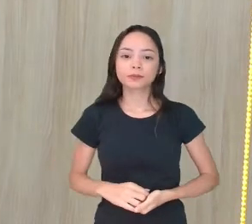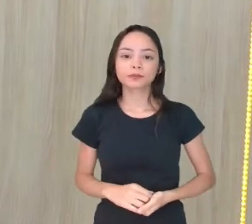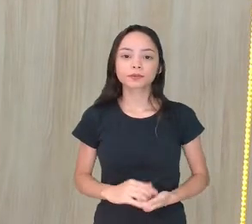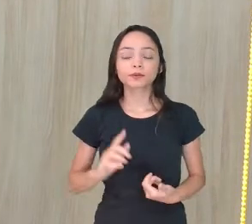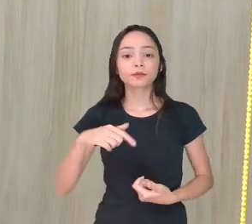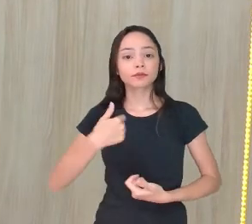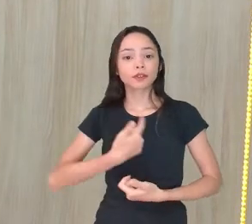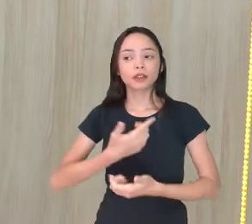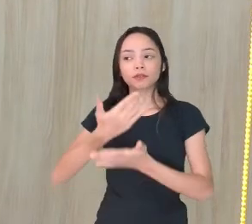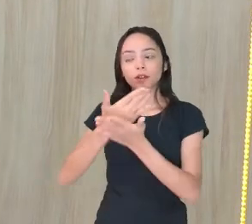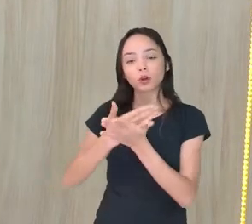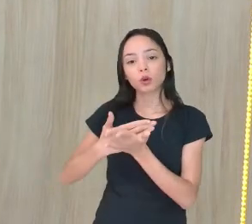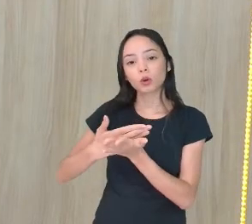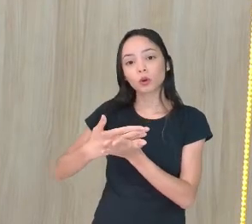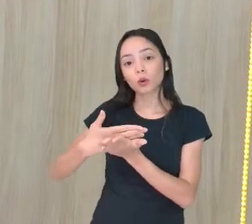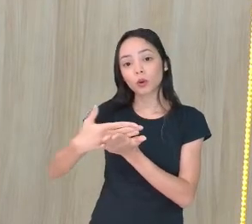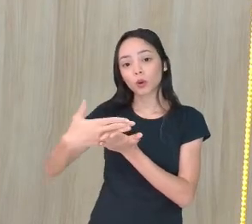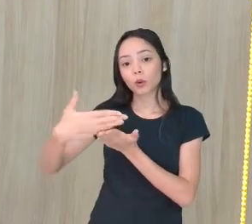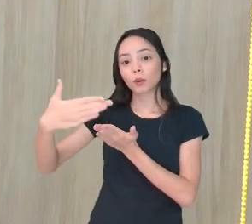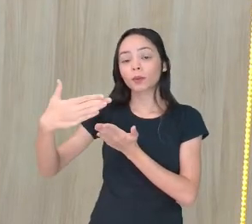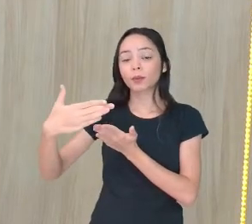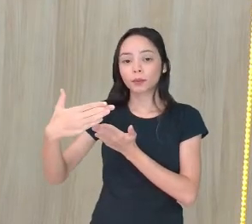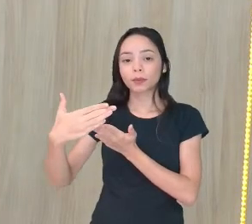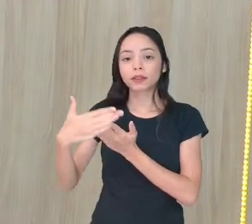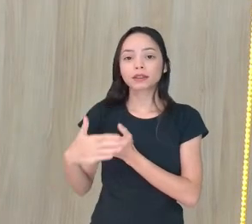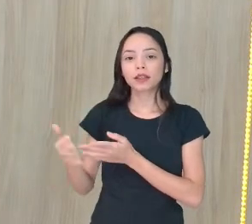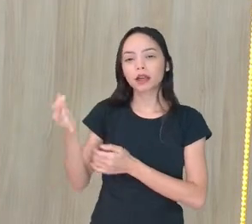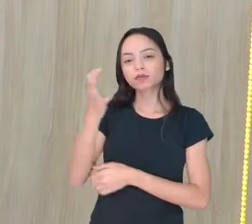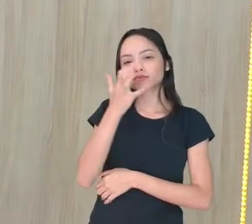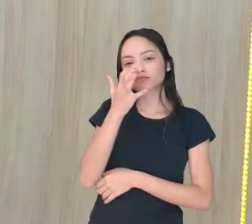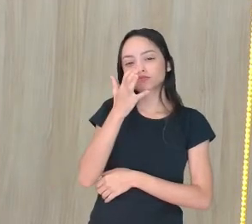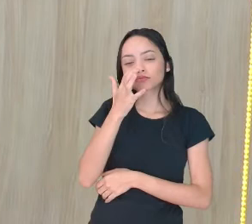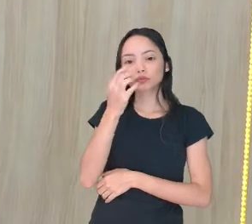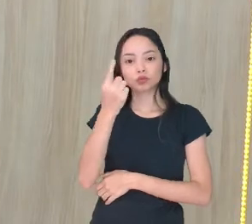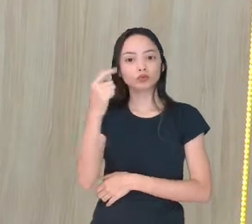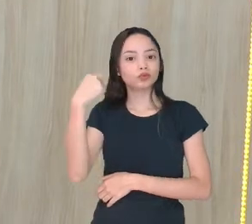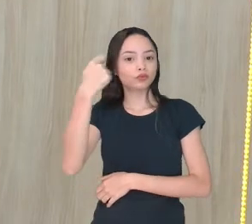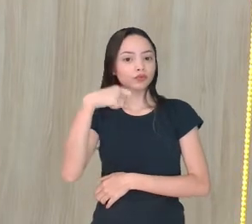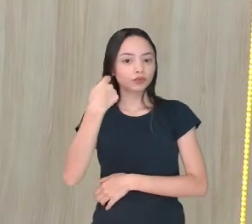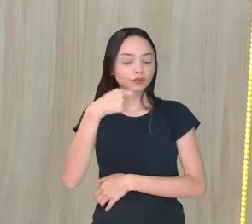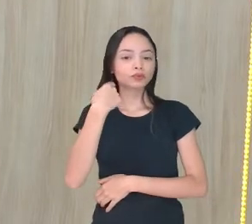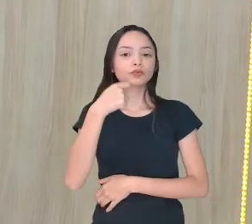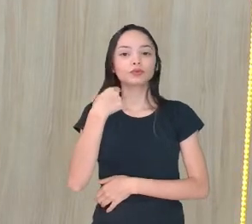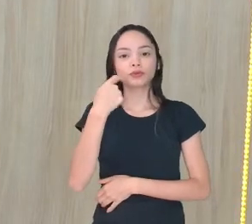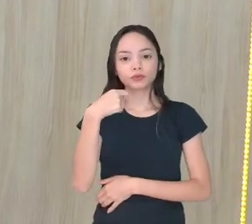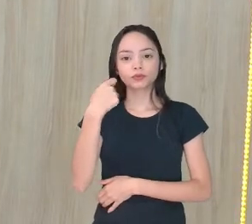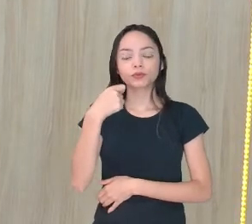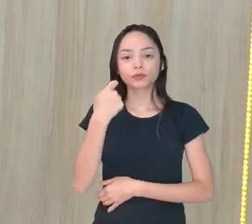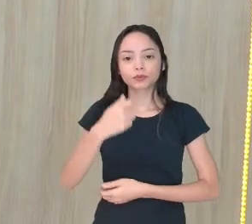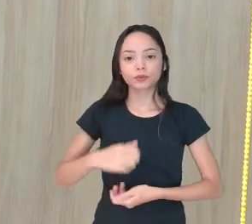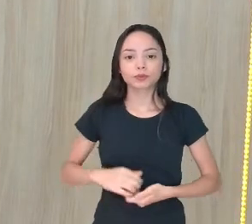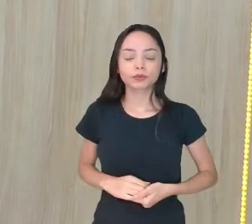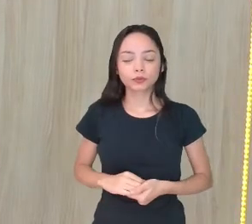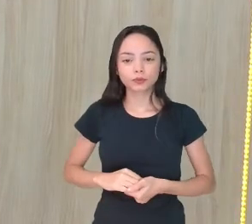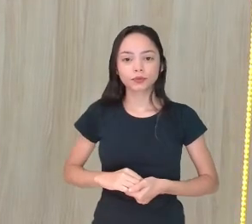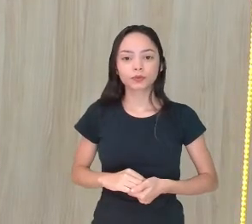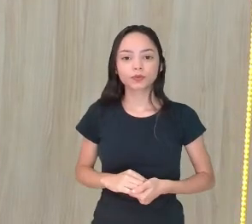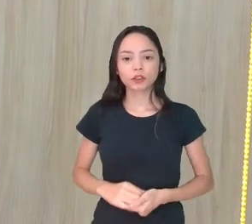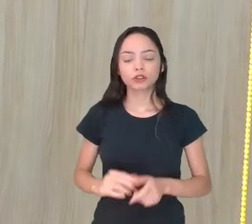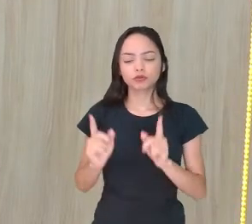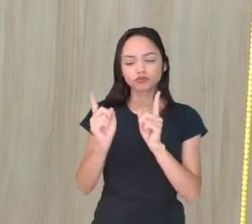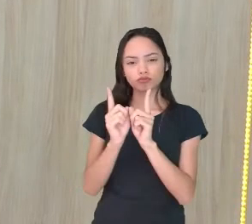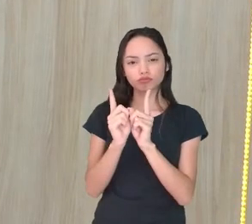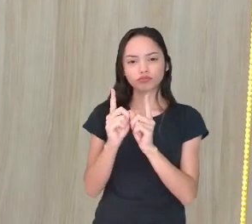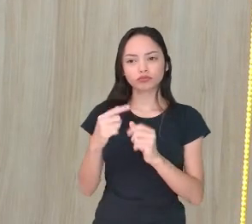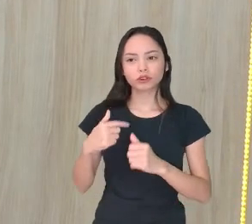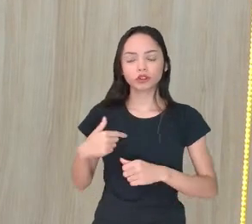vai começar aí assistindo um vídeo, né? Vamos começar assistindo um pequeno vídeo, então eu vou